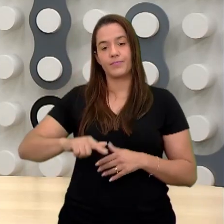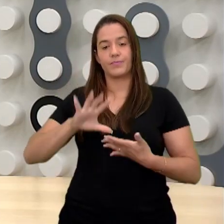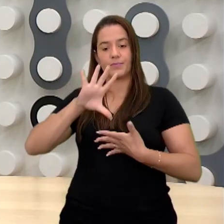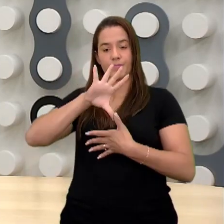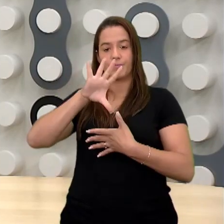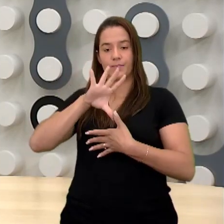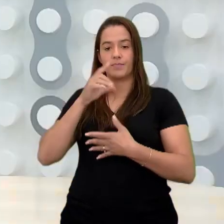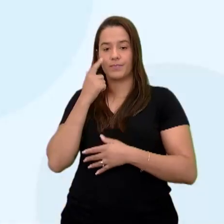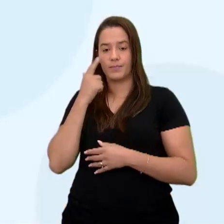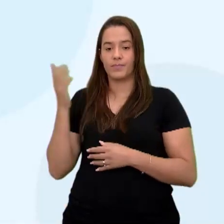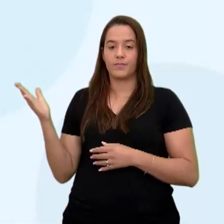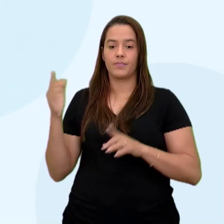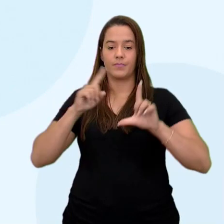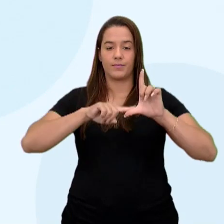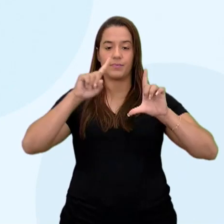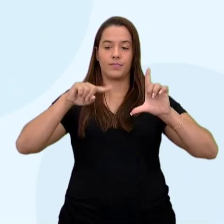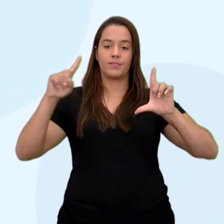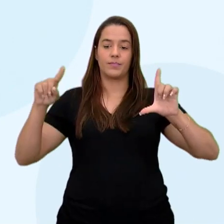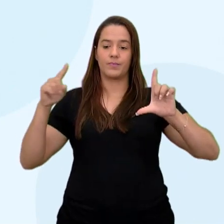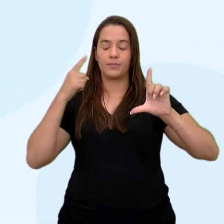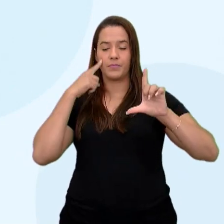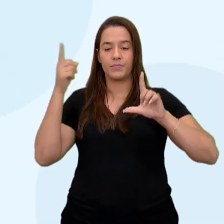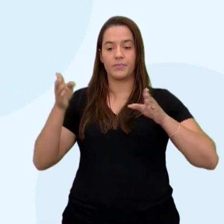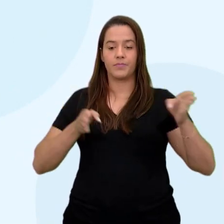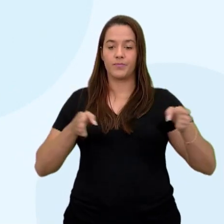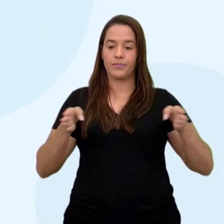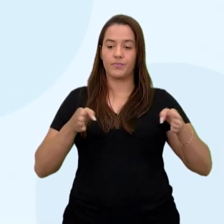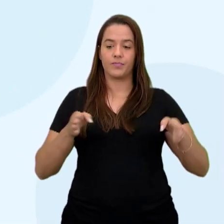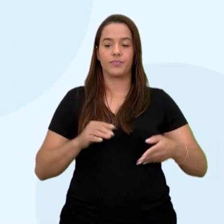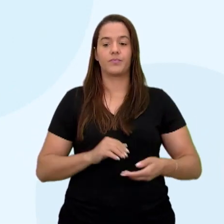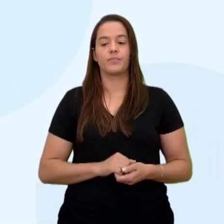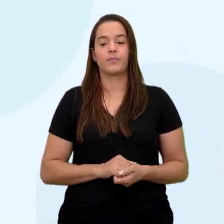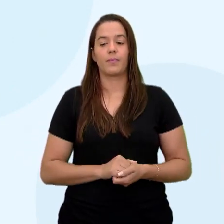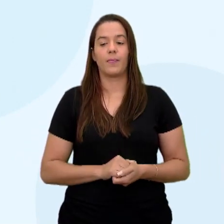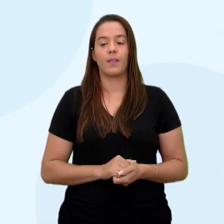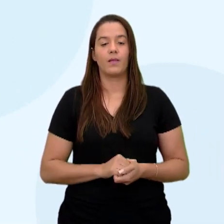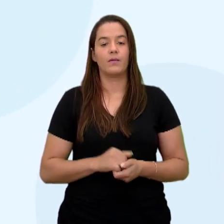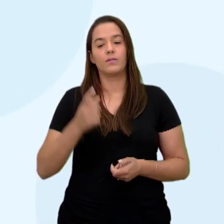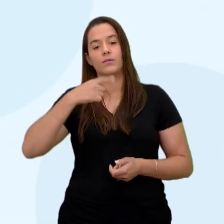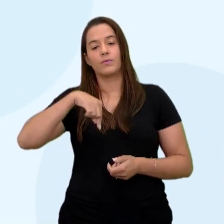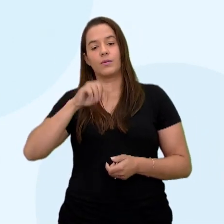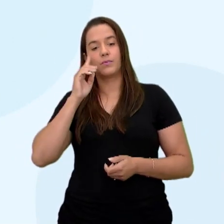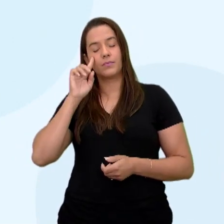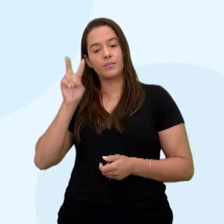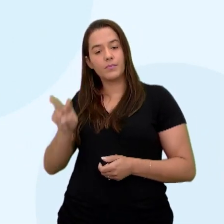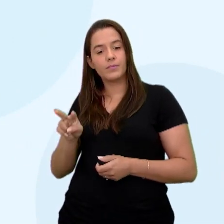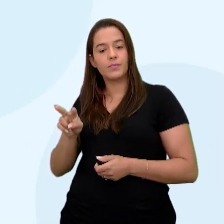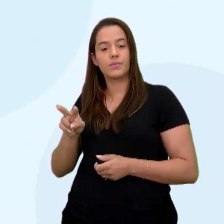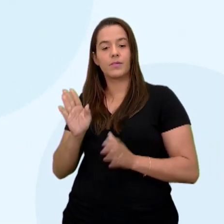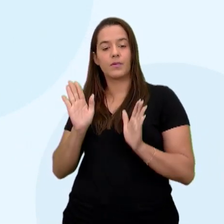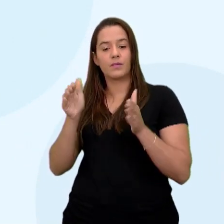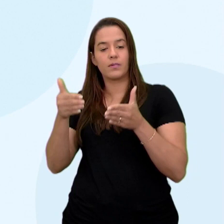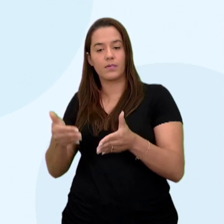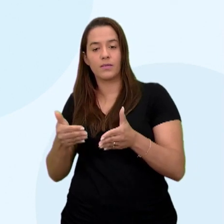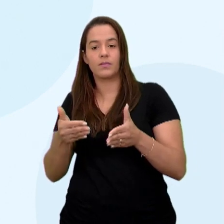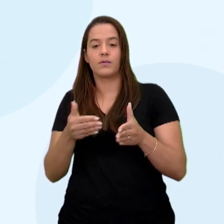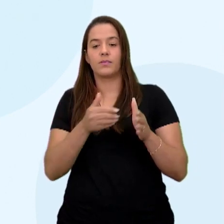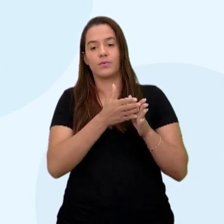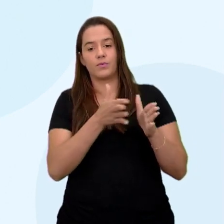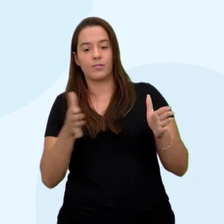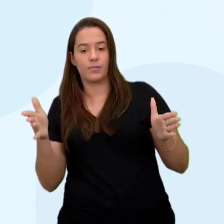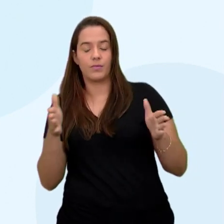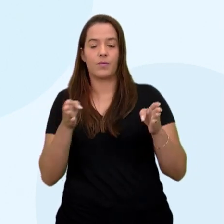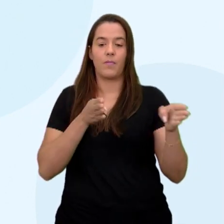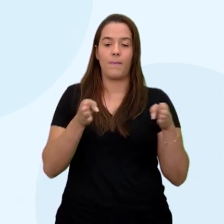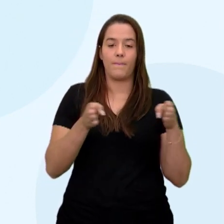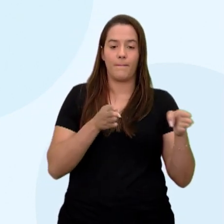a escala do tempo geológico, né? Então, basicamente, a gente se concentrou aí nos éons, né, nas eras, nos